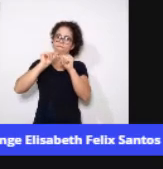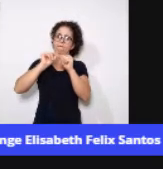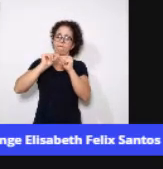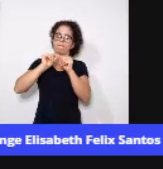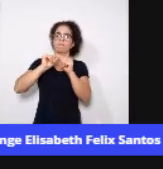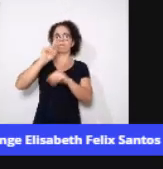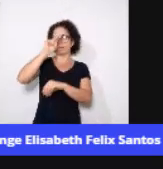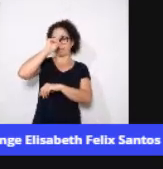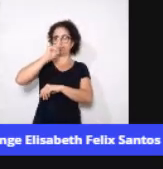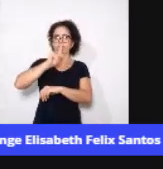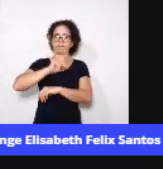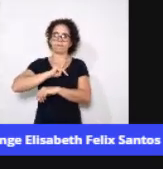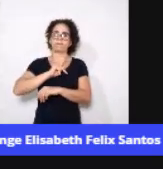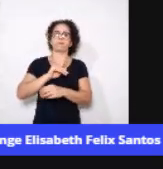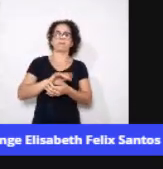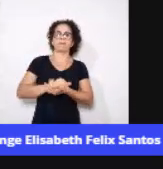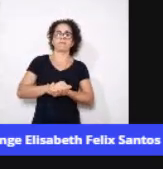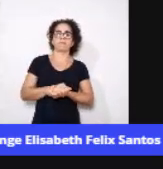lá?